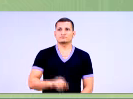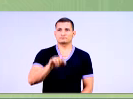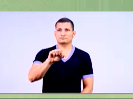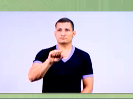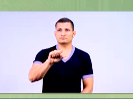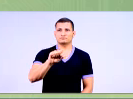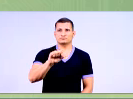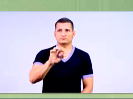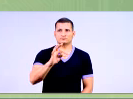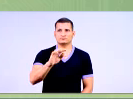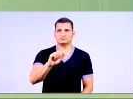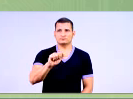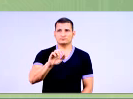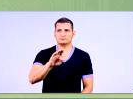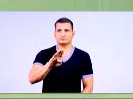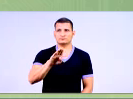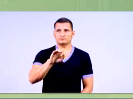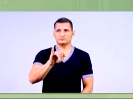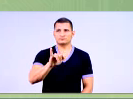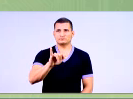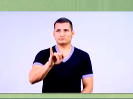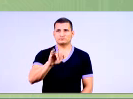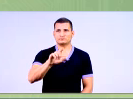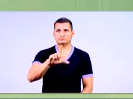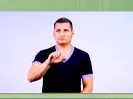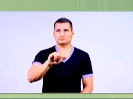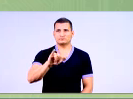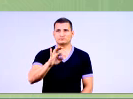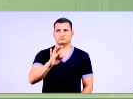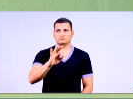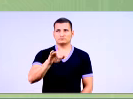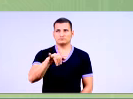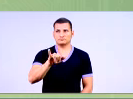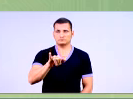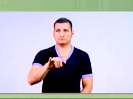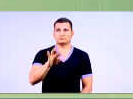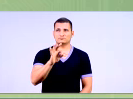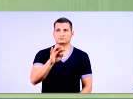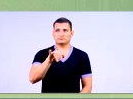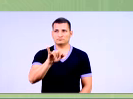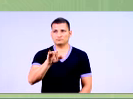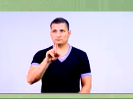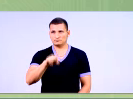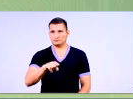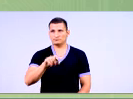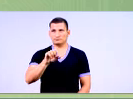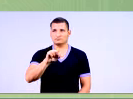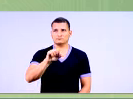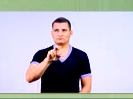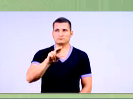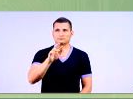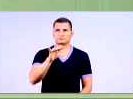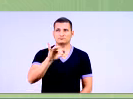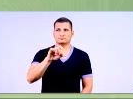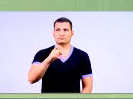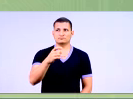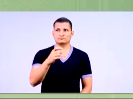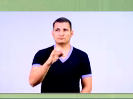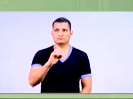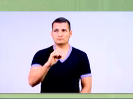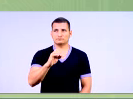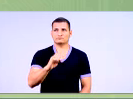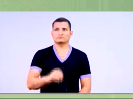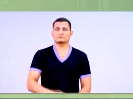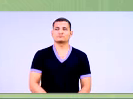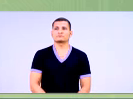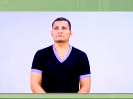stability ou stability. O TY é um sufixo, estabilidade. Aí já é o sufixo dade